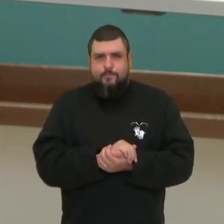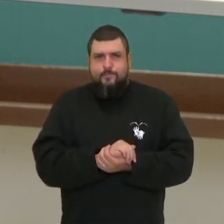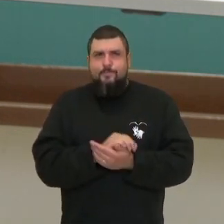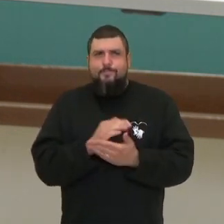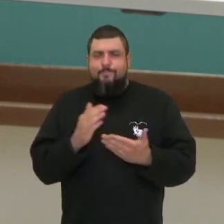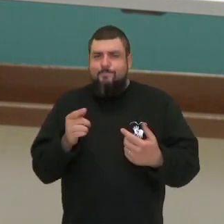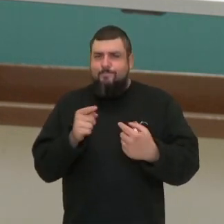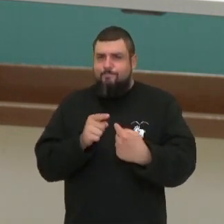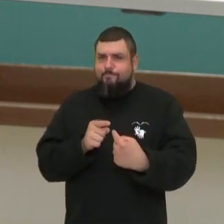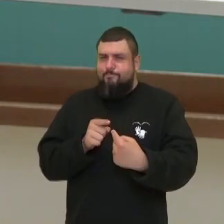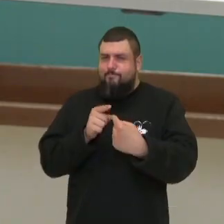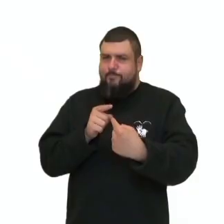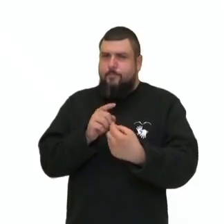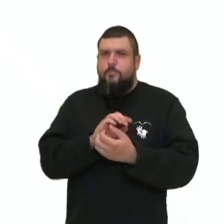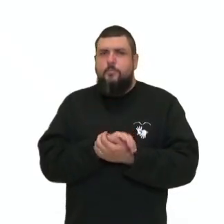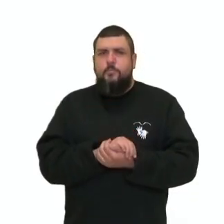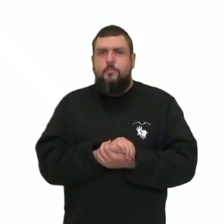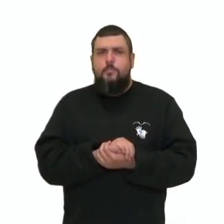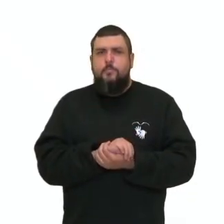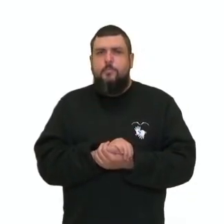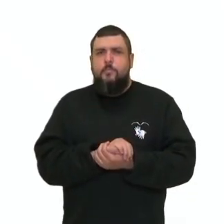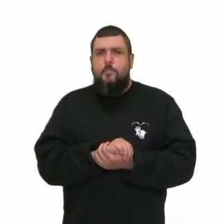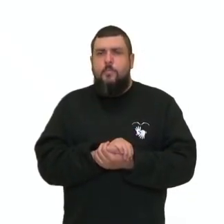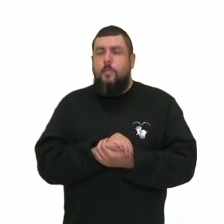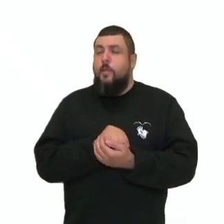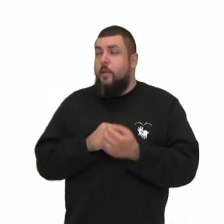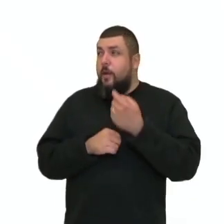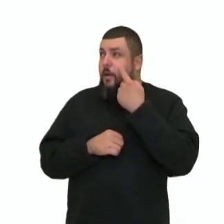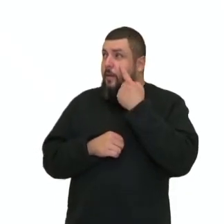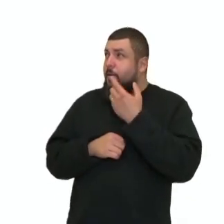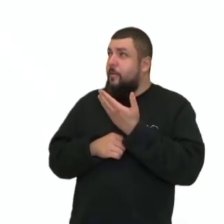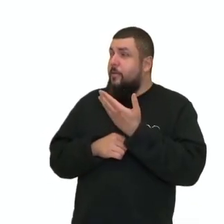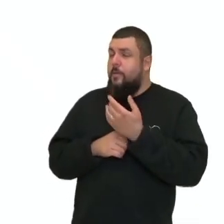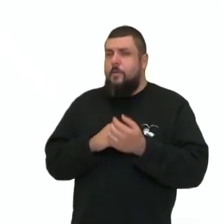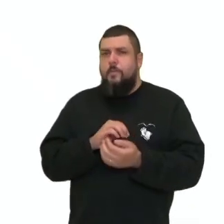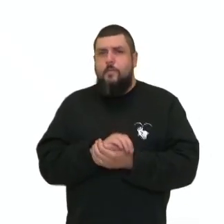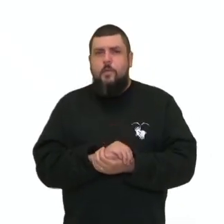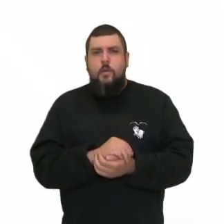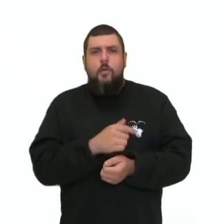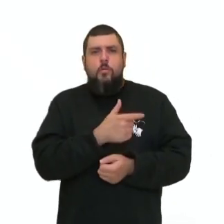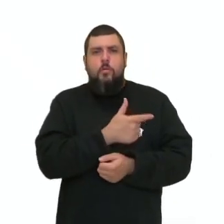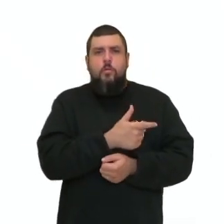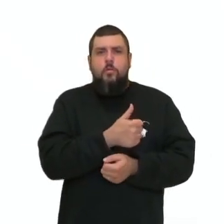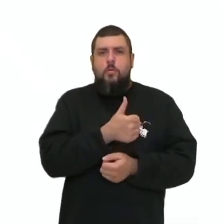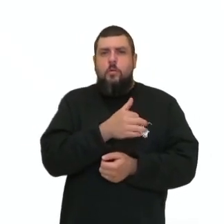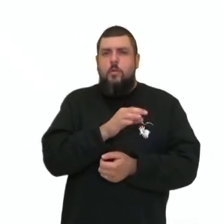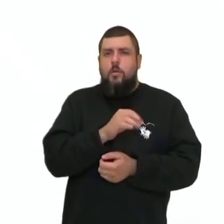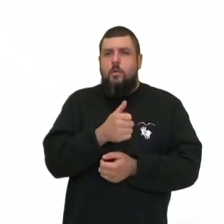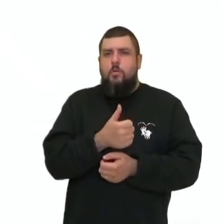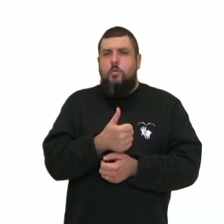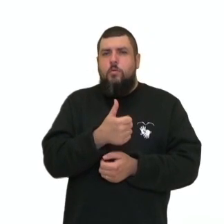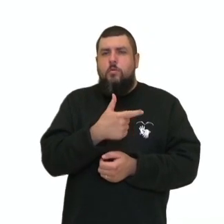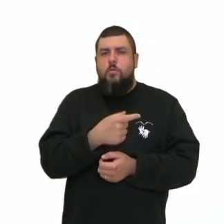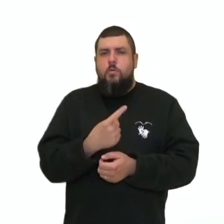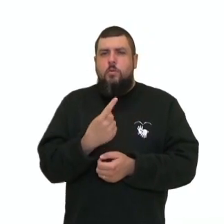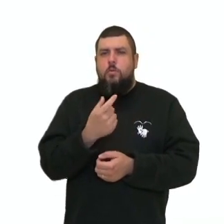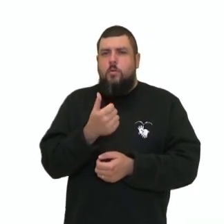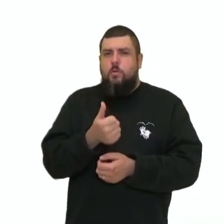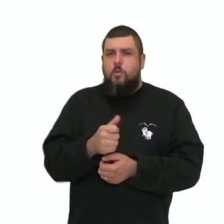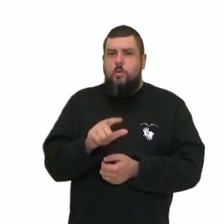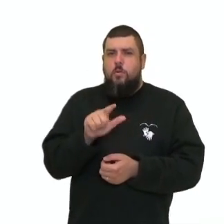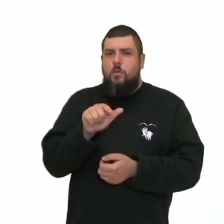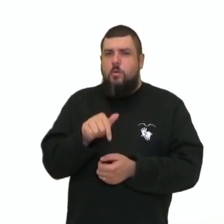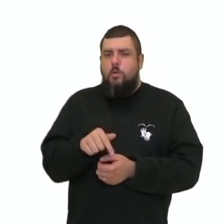desafio. Na sequência, 2, 10, 12, 16,